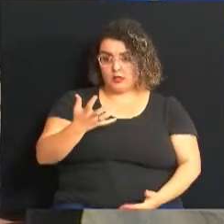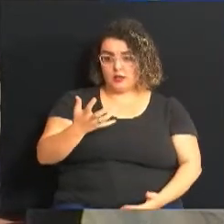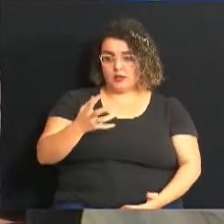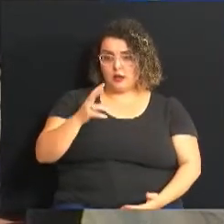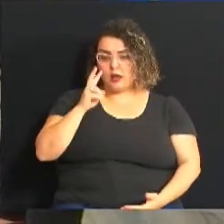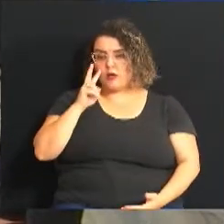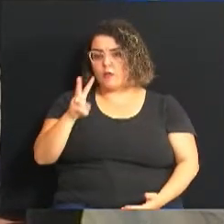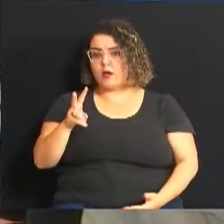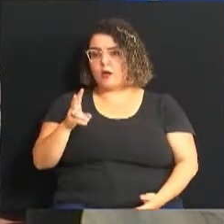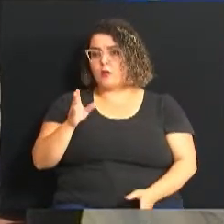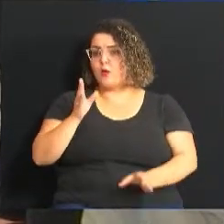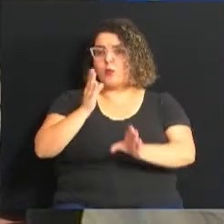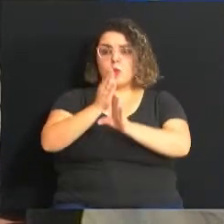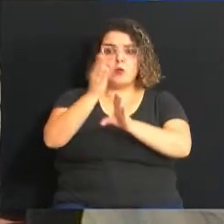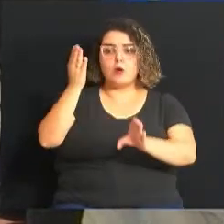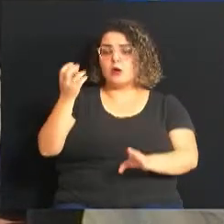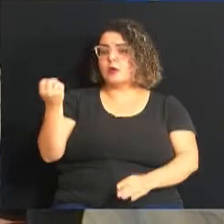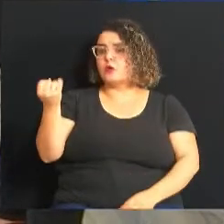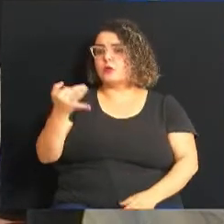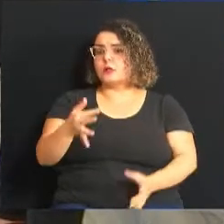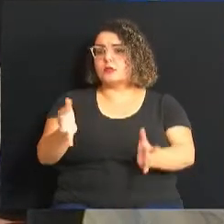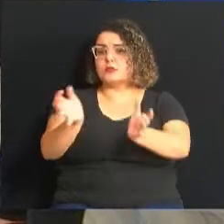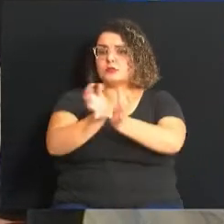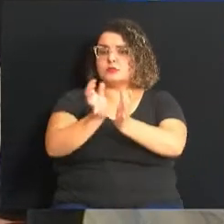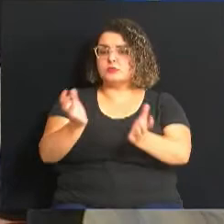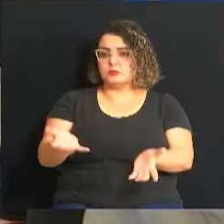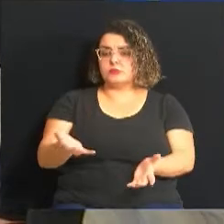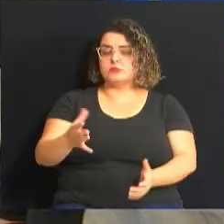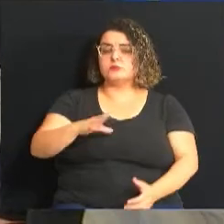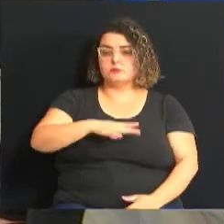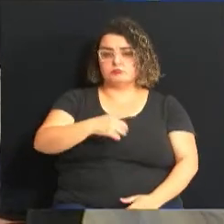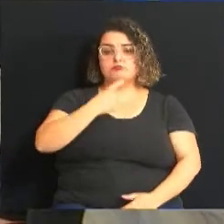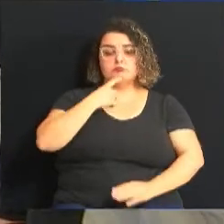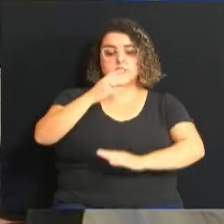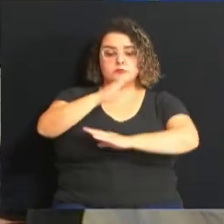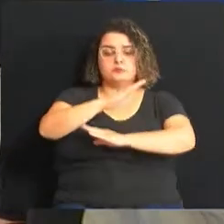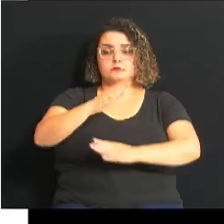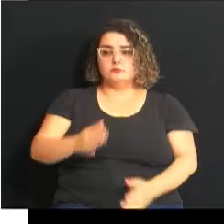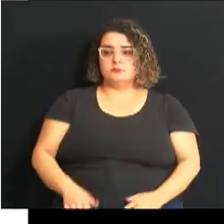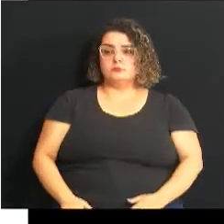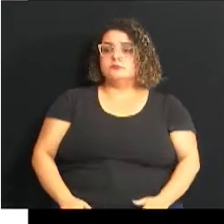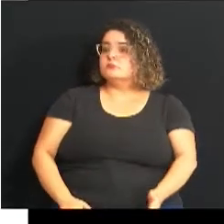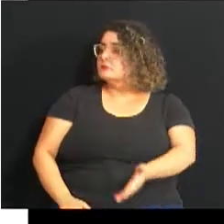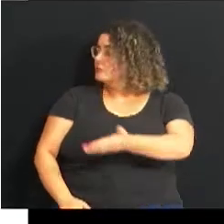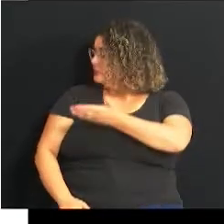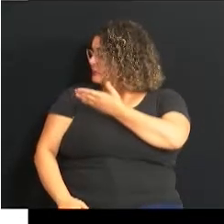eu acho quantas comissões tem na Câmara de Campinas? No nosso site,